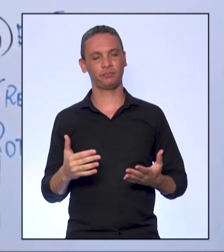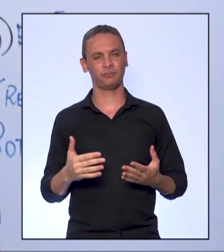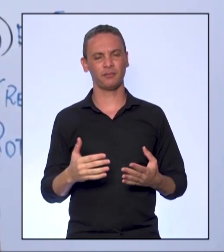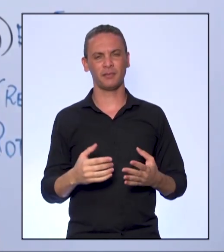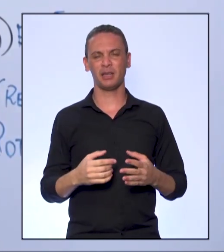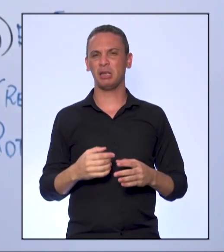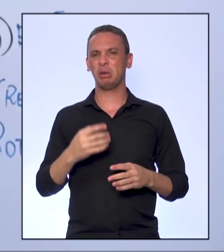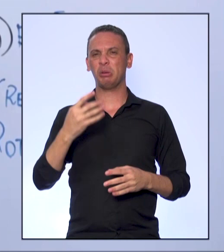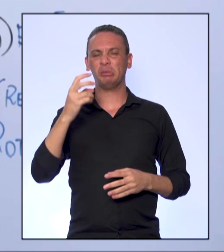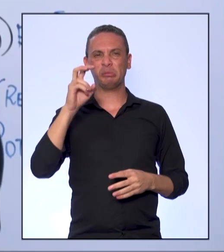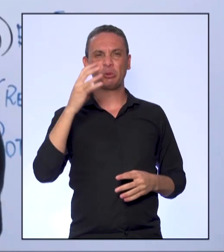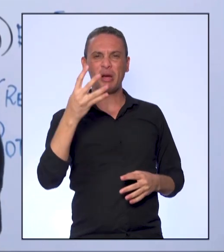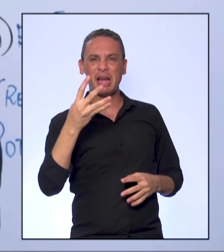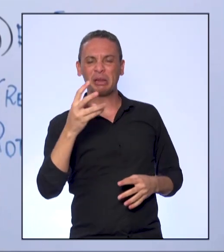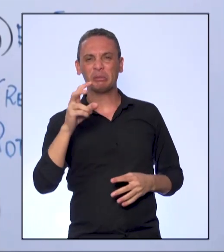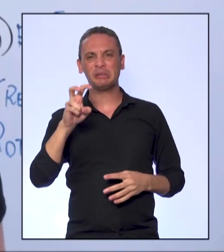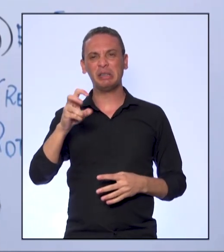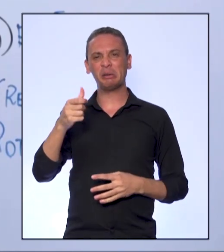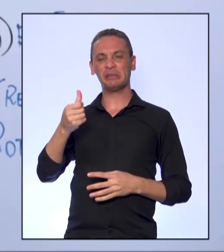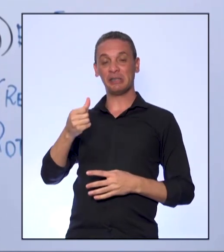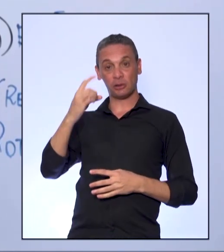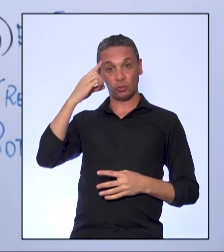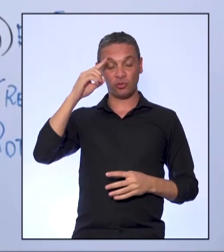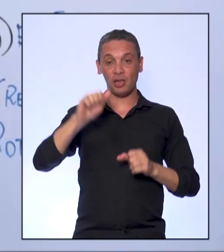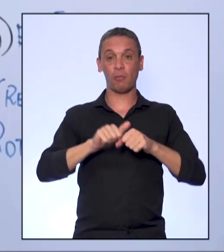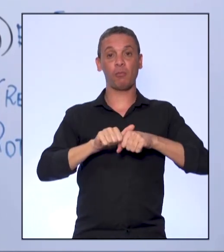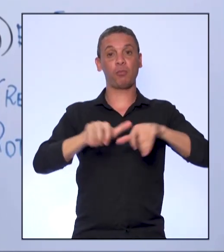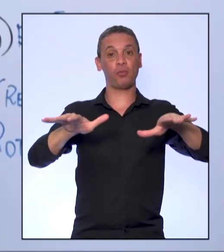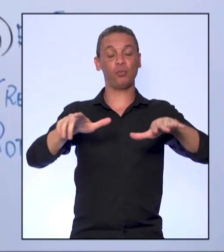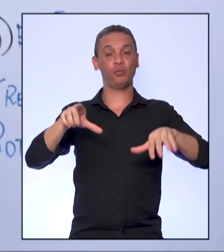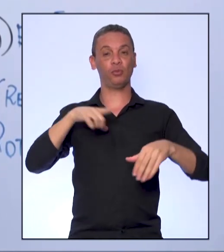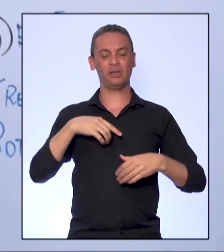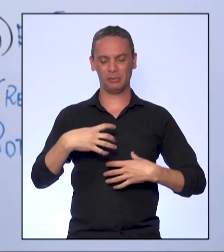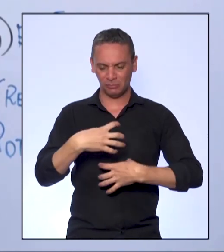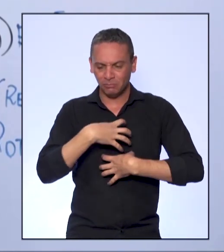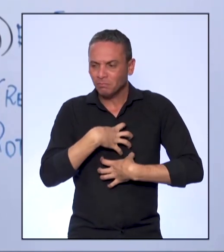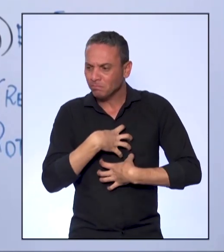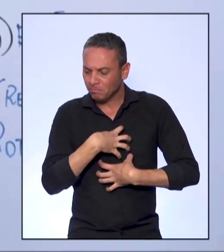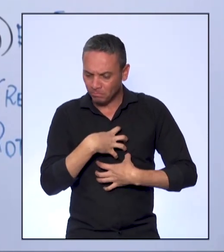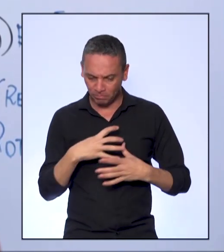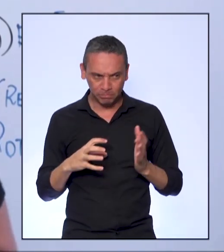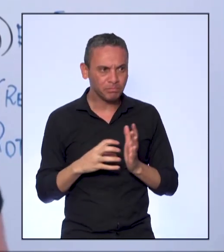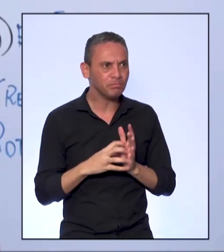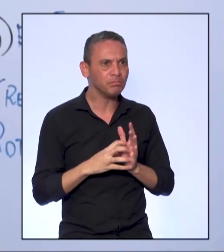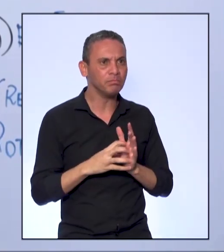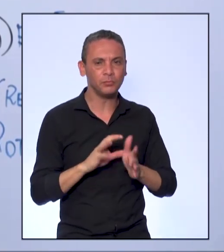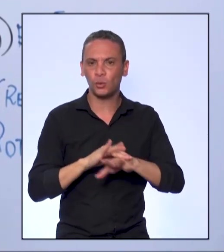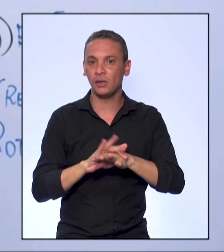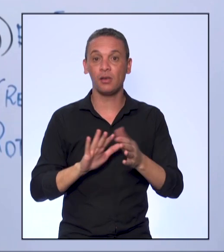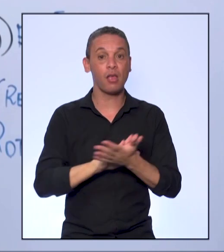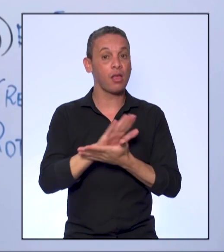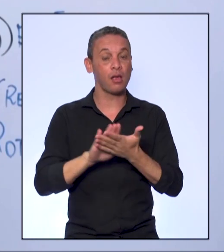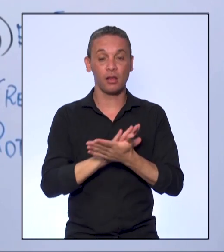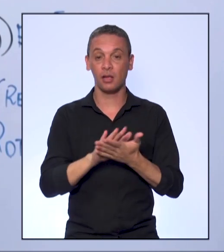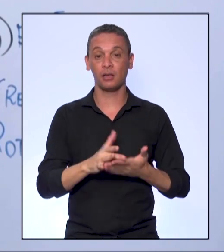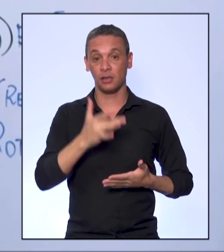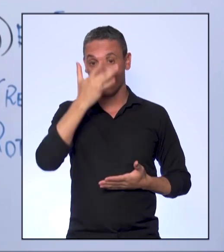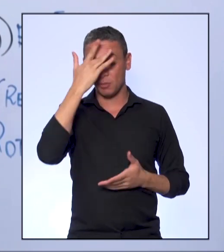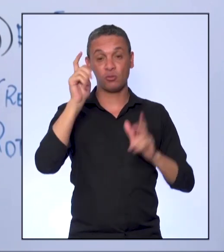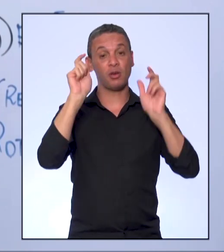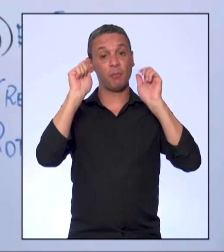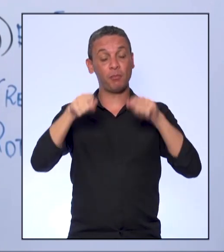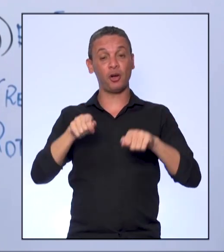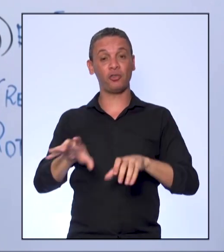6º dia, você já começa a transmitir. E muitas vezes você não tem os sintomas. Na verdade, tem muitas pessoas que podem pegar aí do outro lado